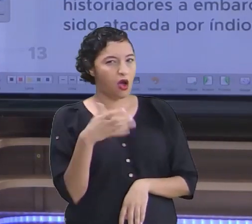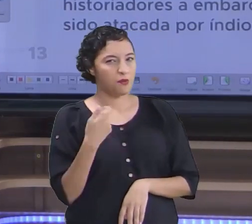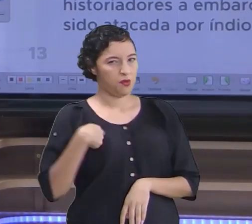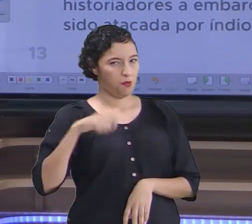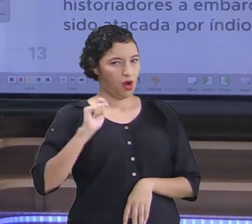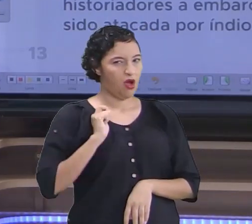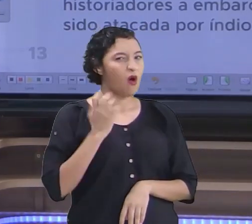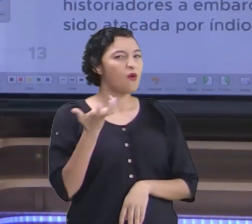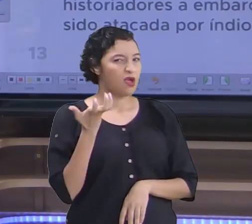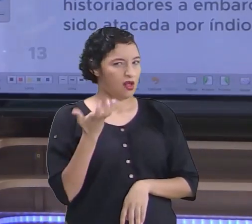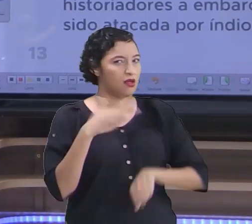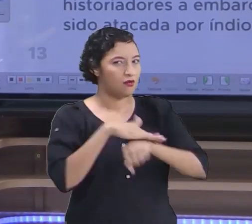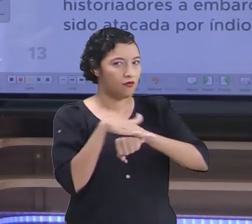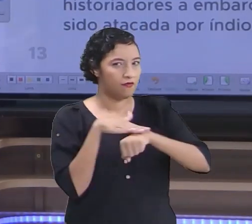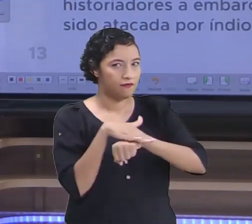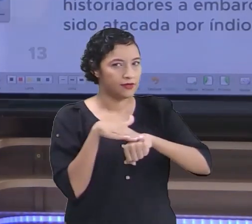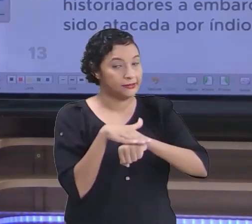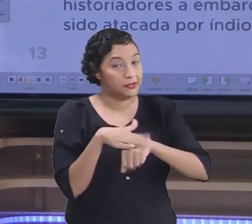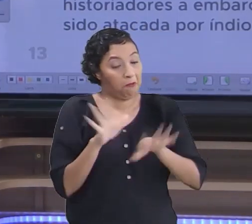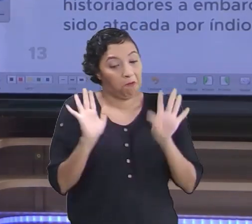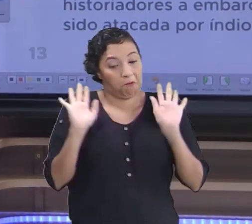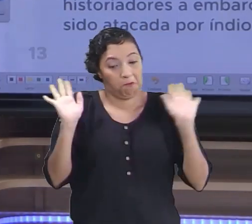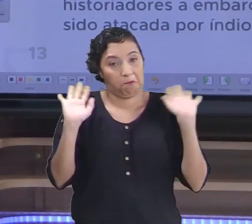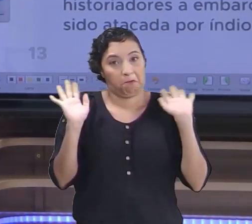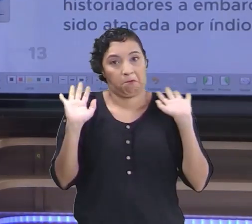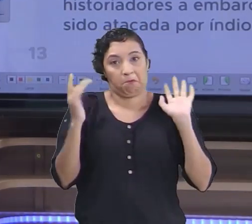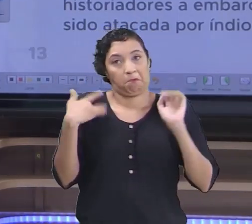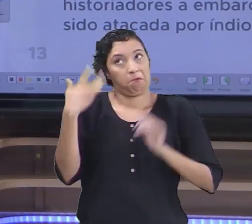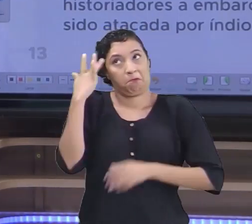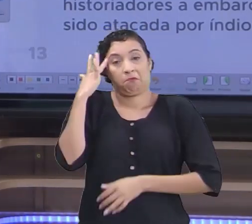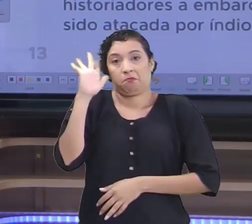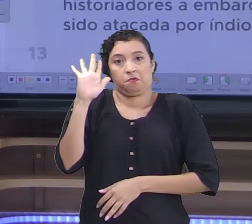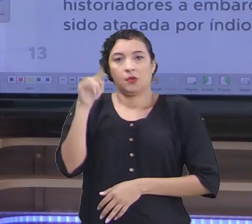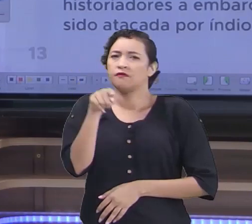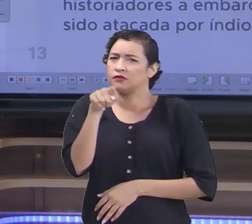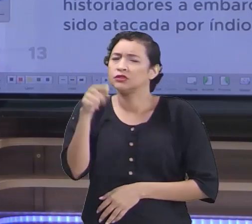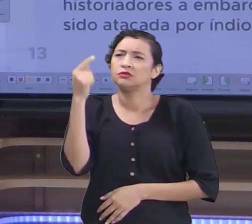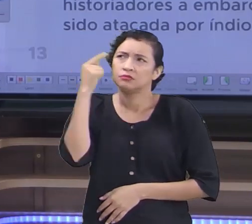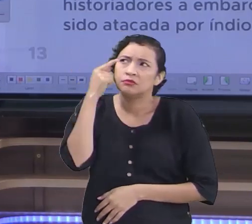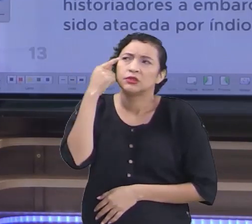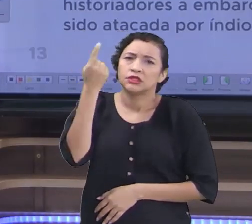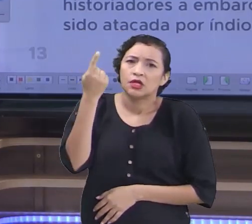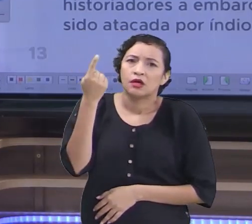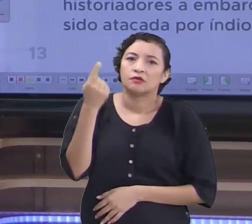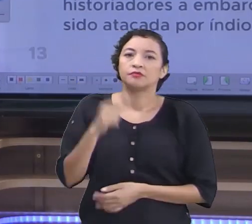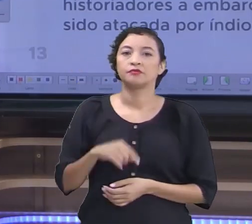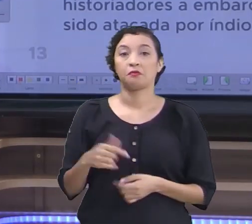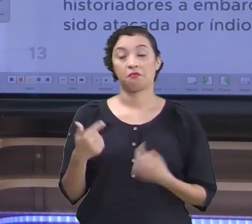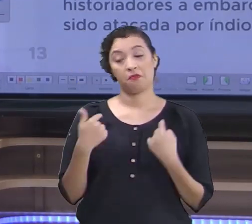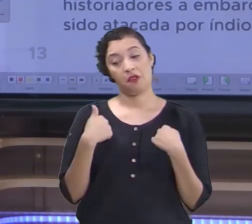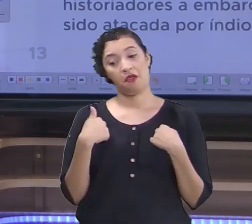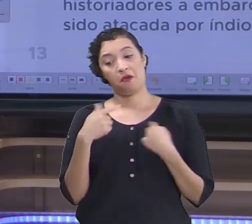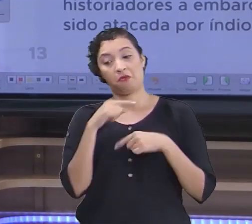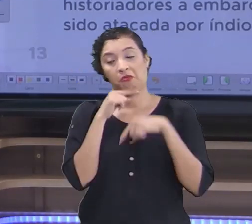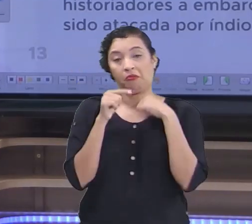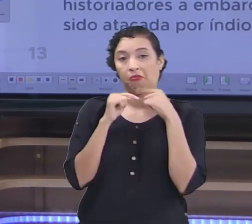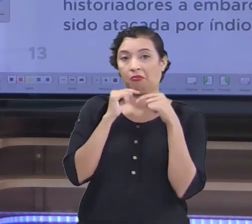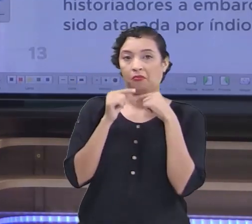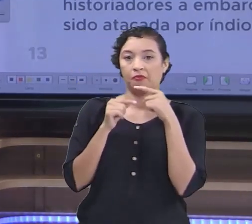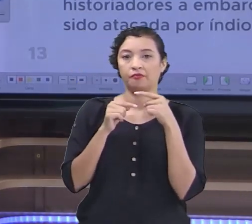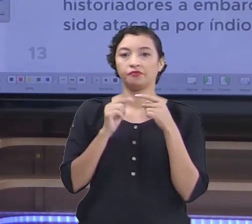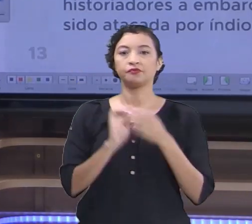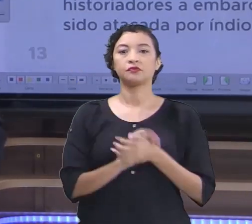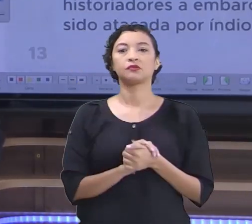queriam conversar? Isso eu não sei. Você vai pensar e você vai responder. Mas eu fico com as minhas dúvidas.